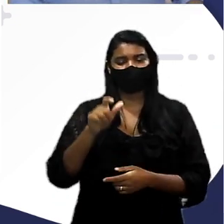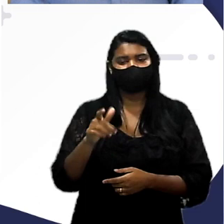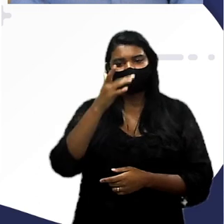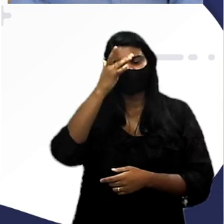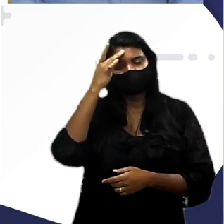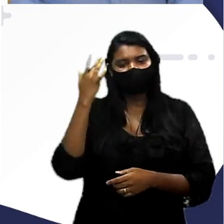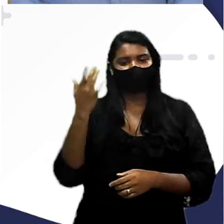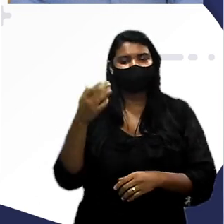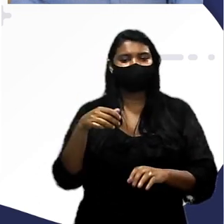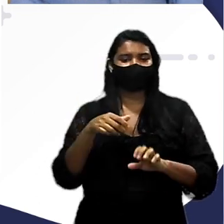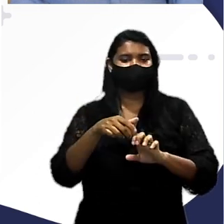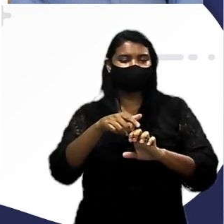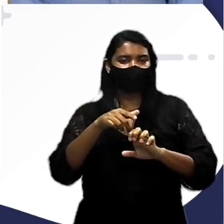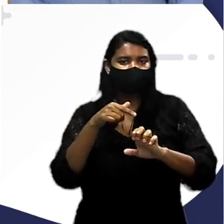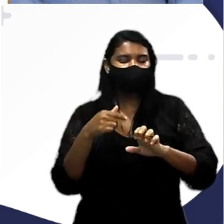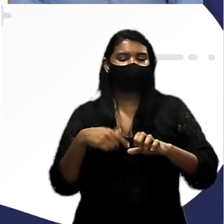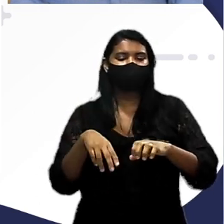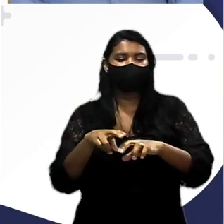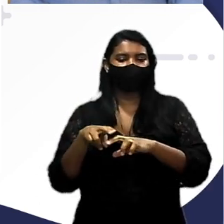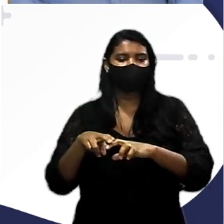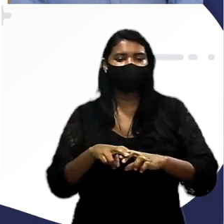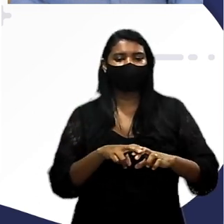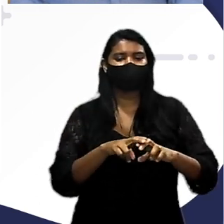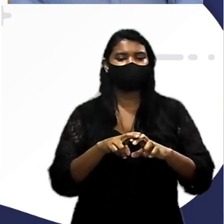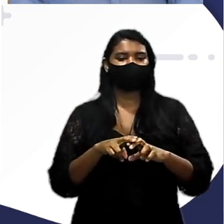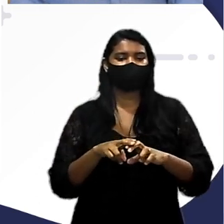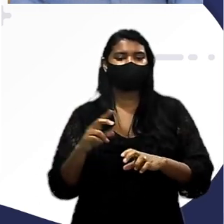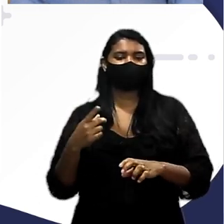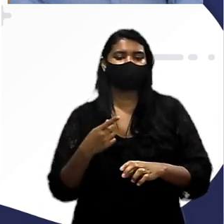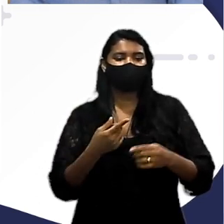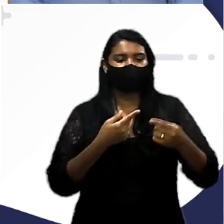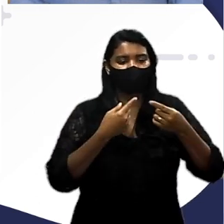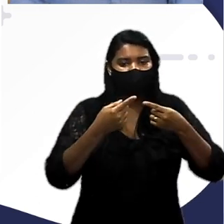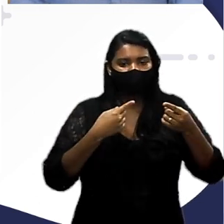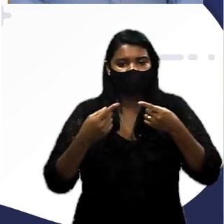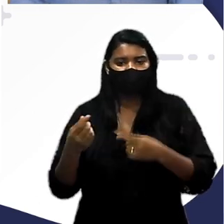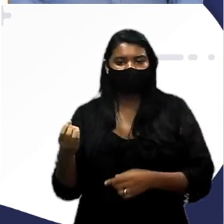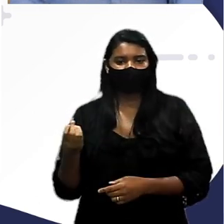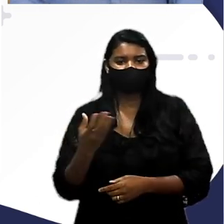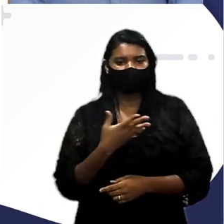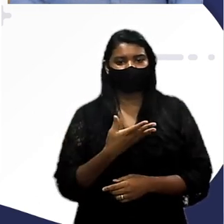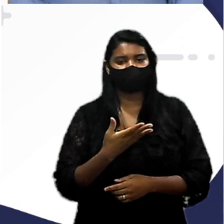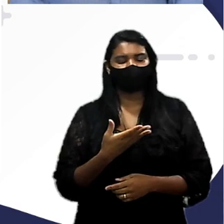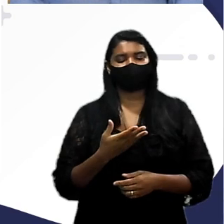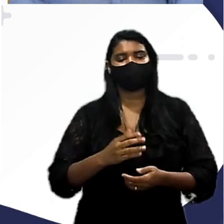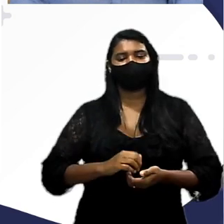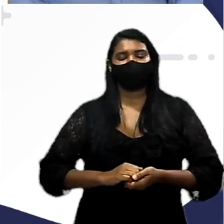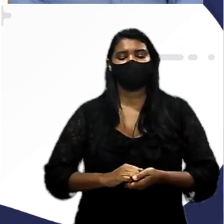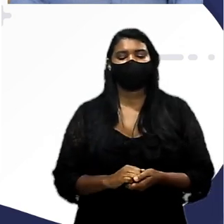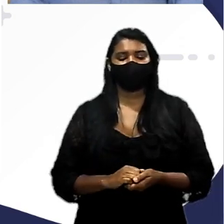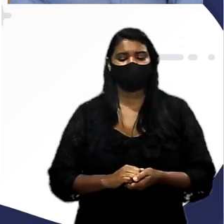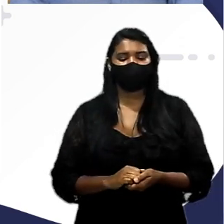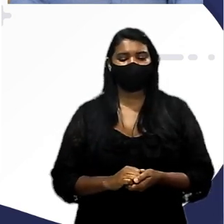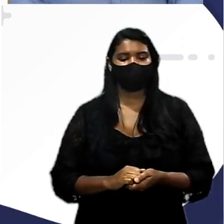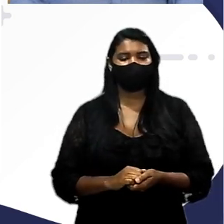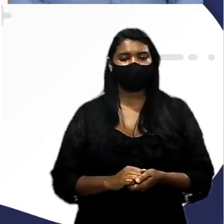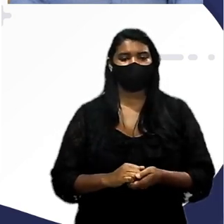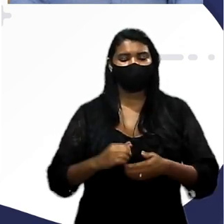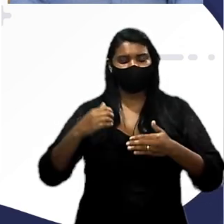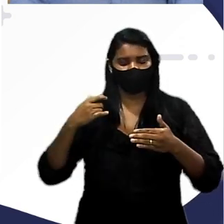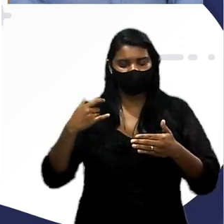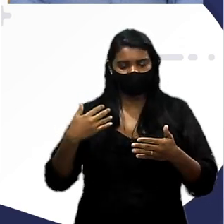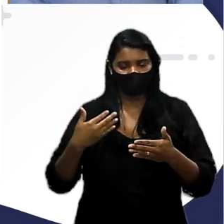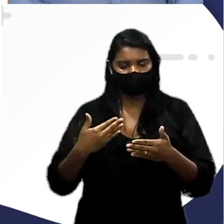empresários estão sentando à mesa para poder discutir um novo pacto em relação ao